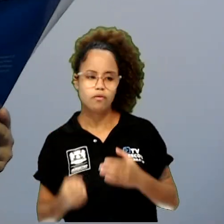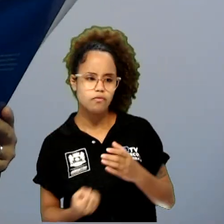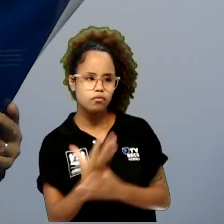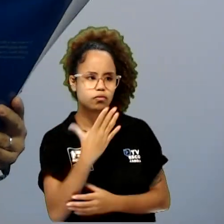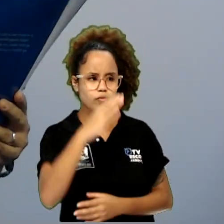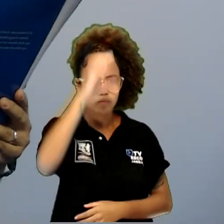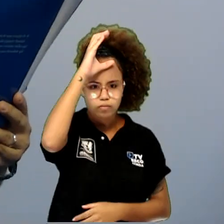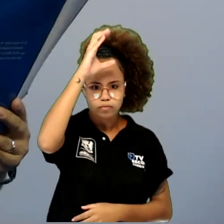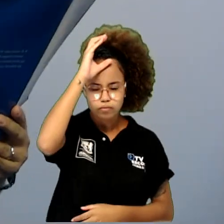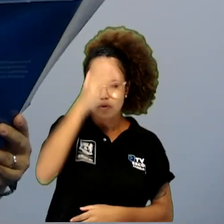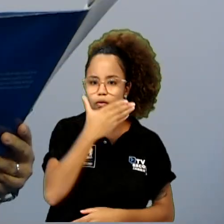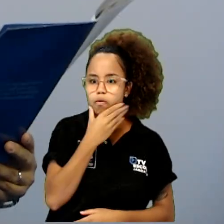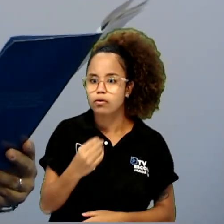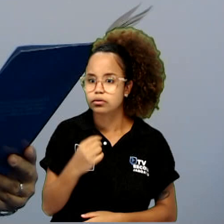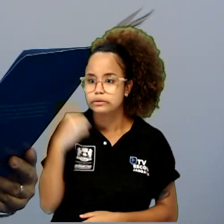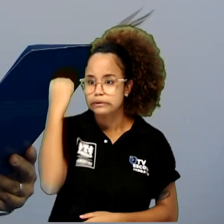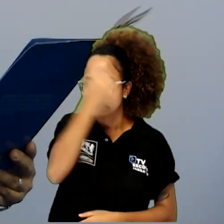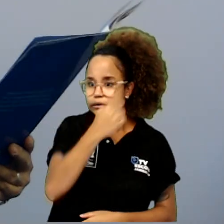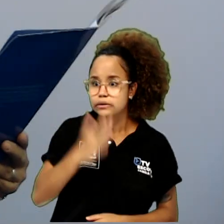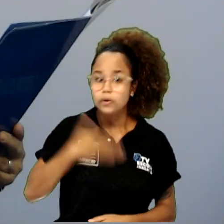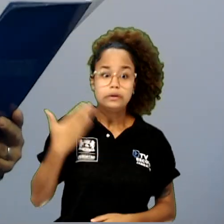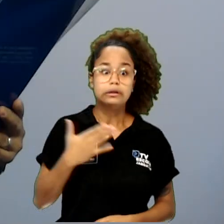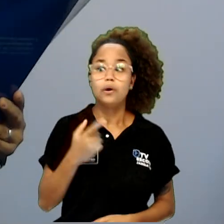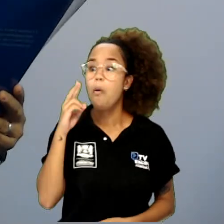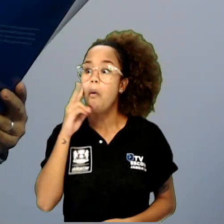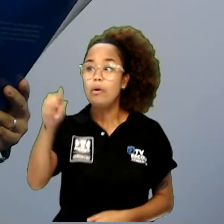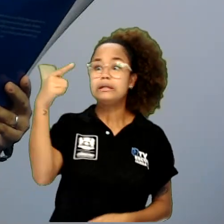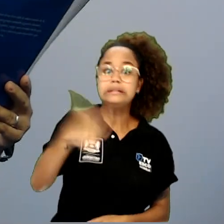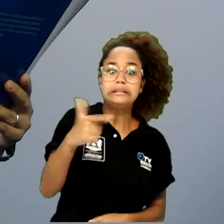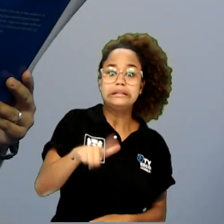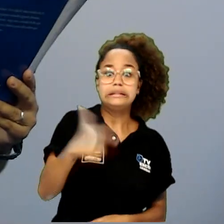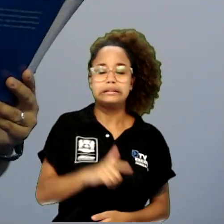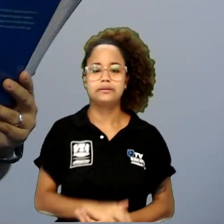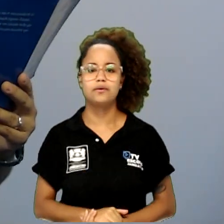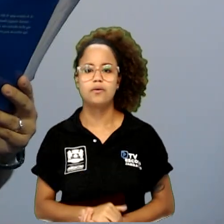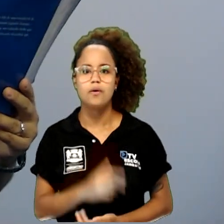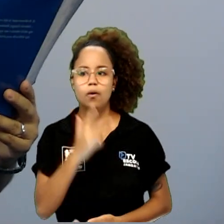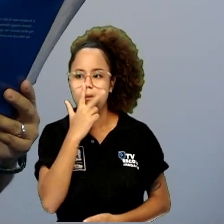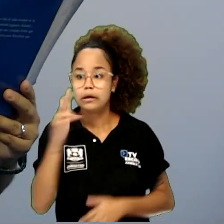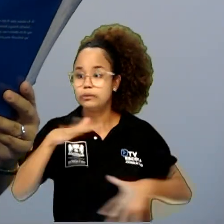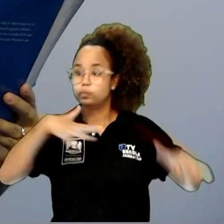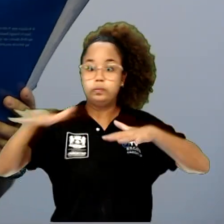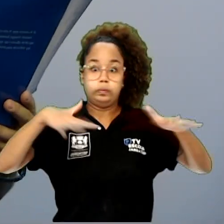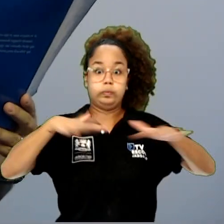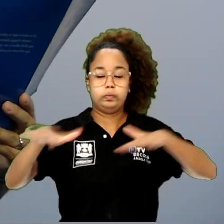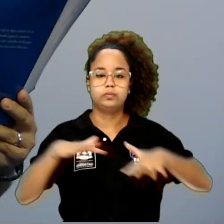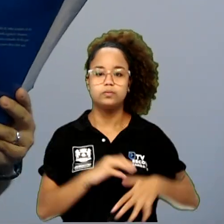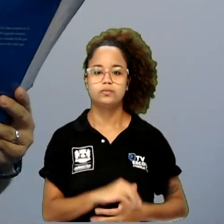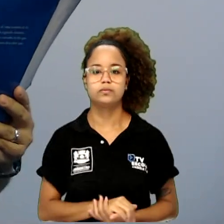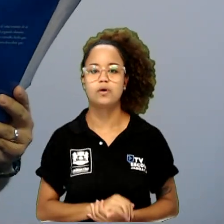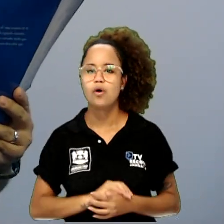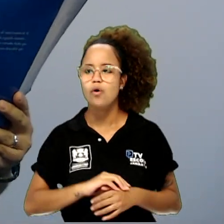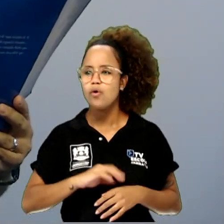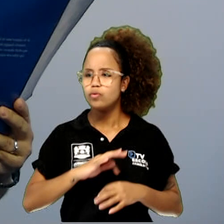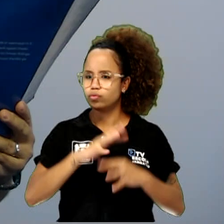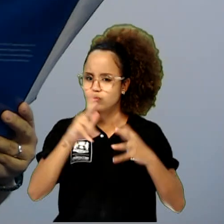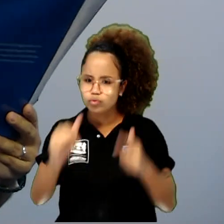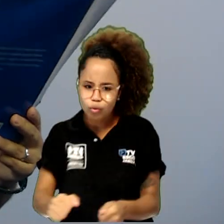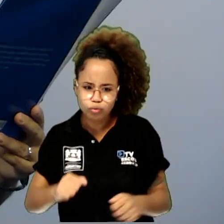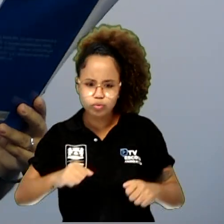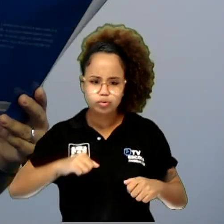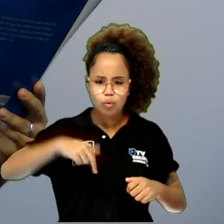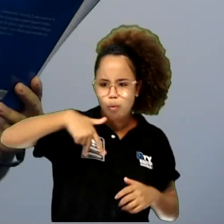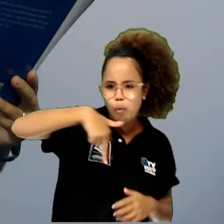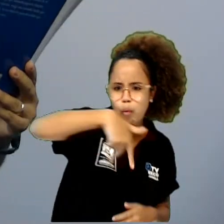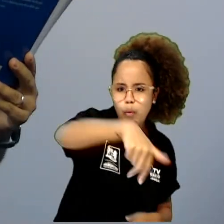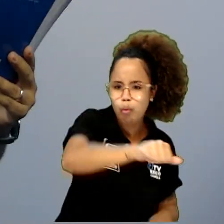uma cara espantada, gritando: "Olha ali de novo!" Parecia trovoada. Saíram todos correndo,